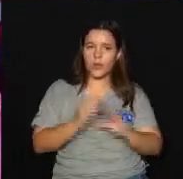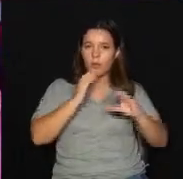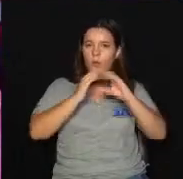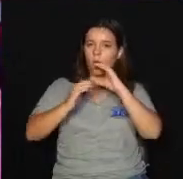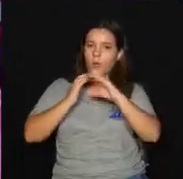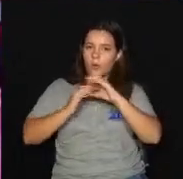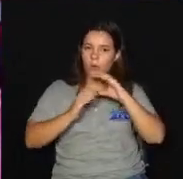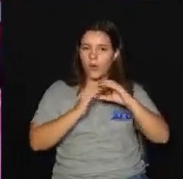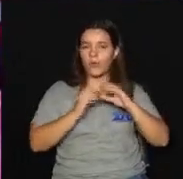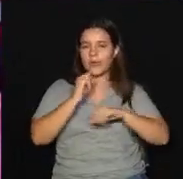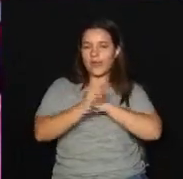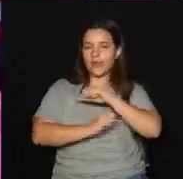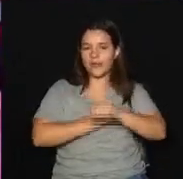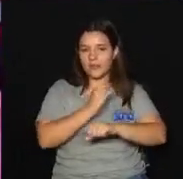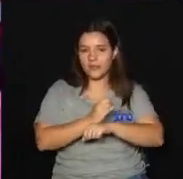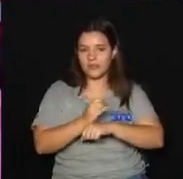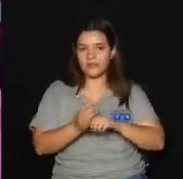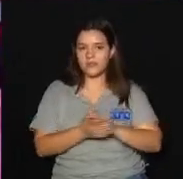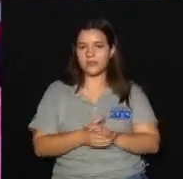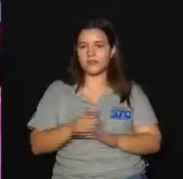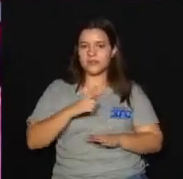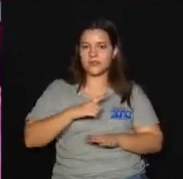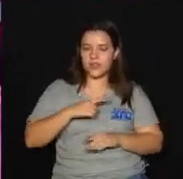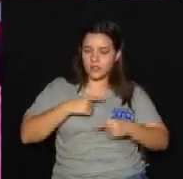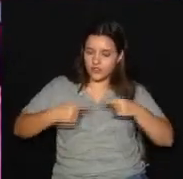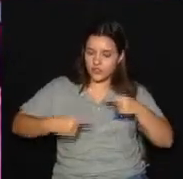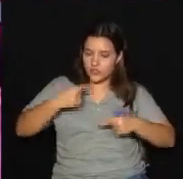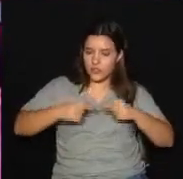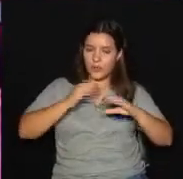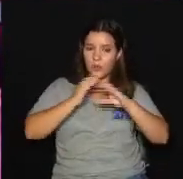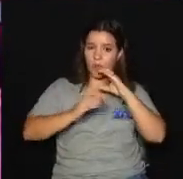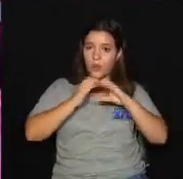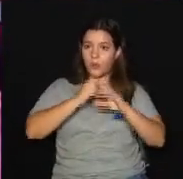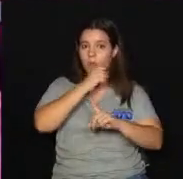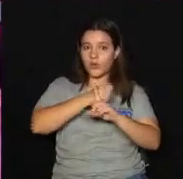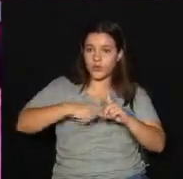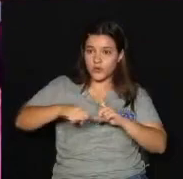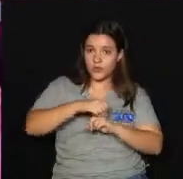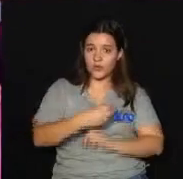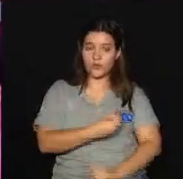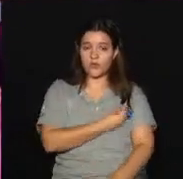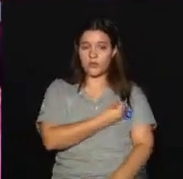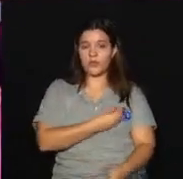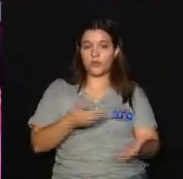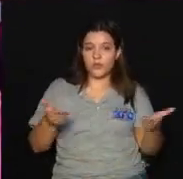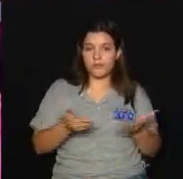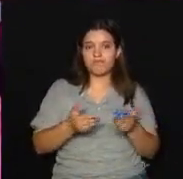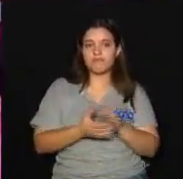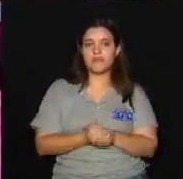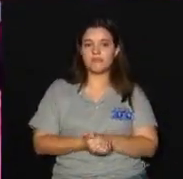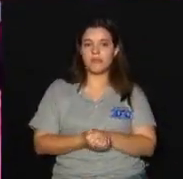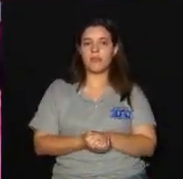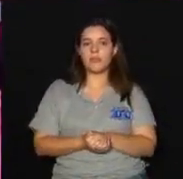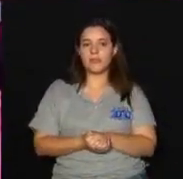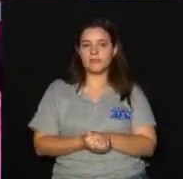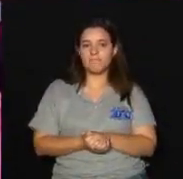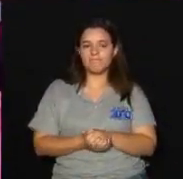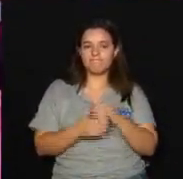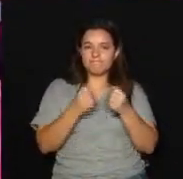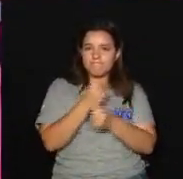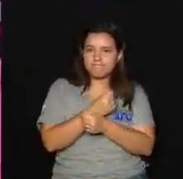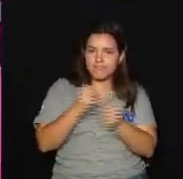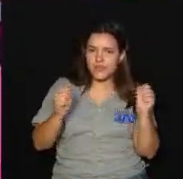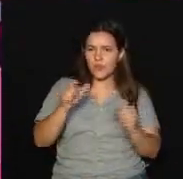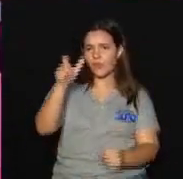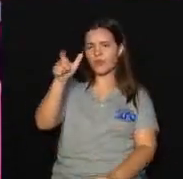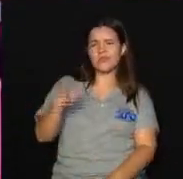comunicação, a internet, a dinâmica de comunicação social hoje, é impossível a pessoa,